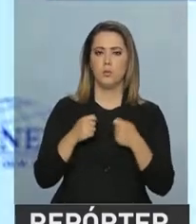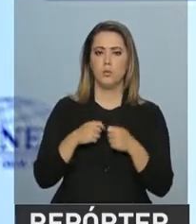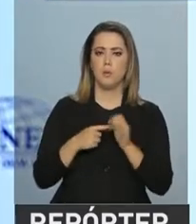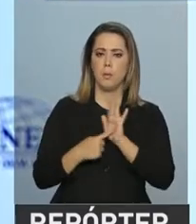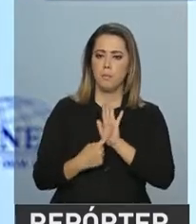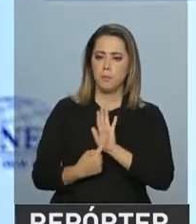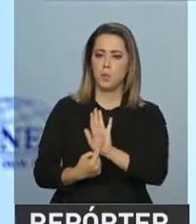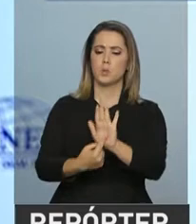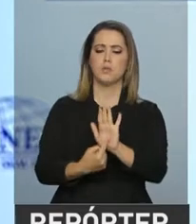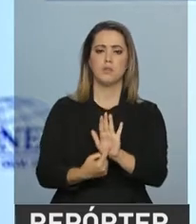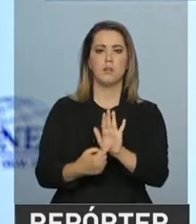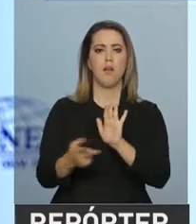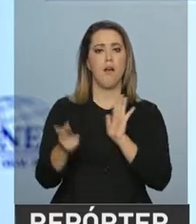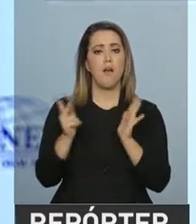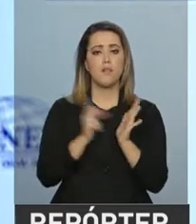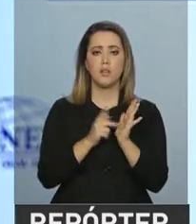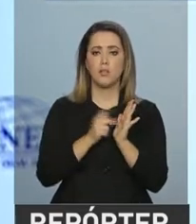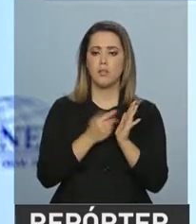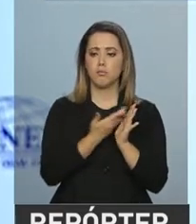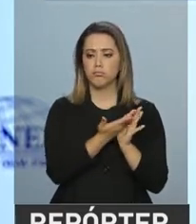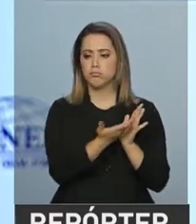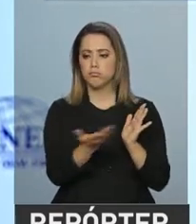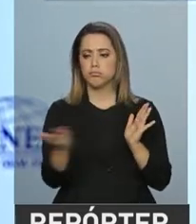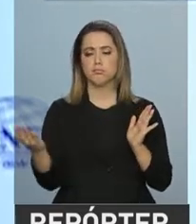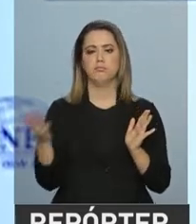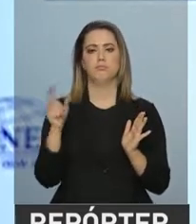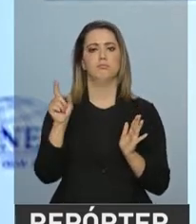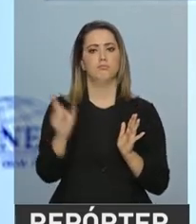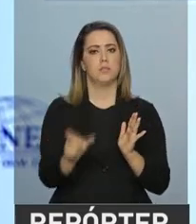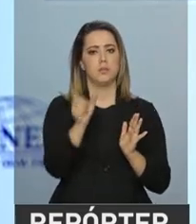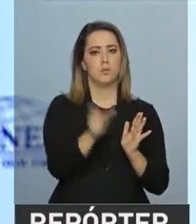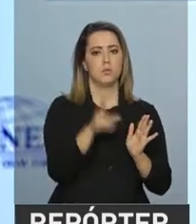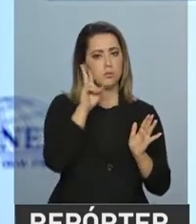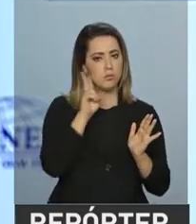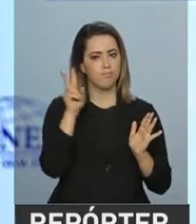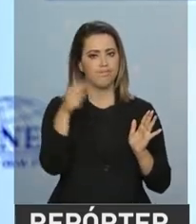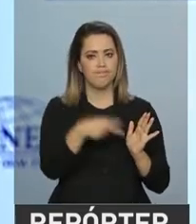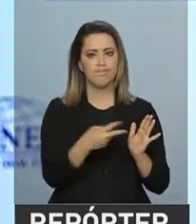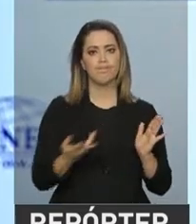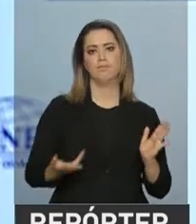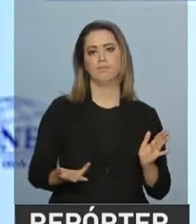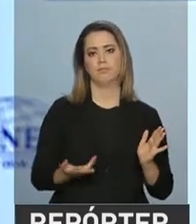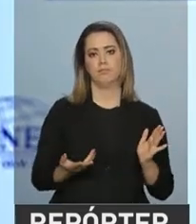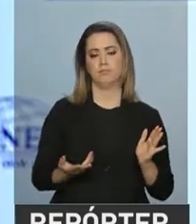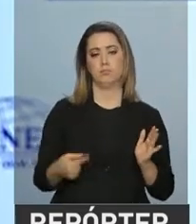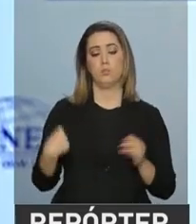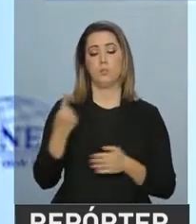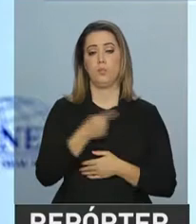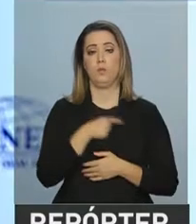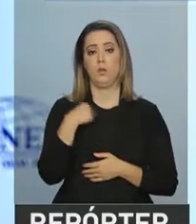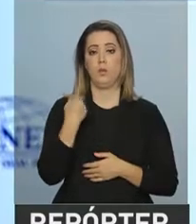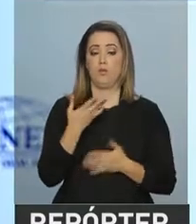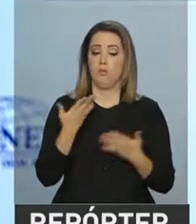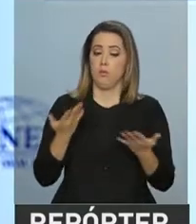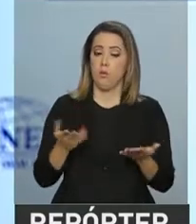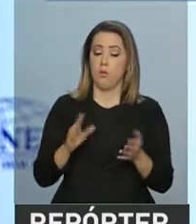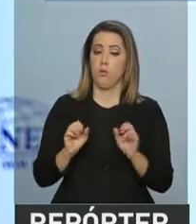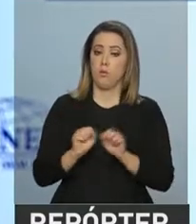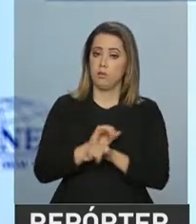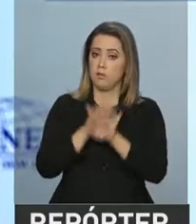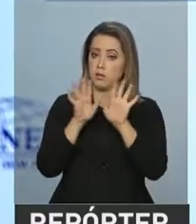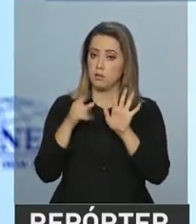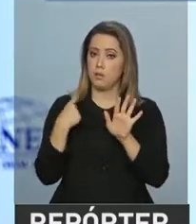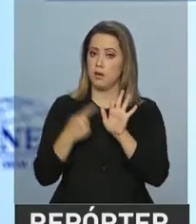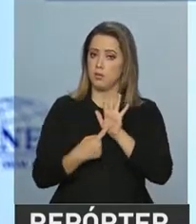de transparência e de racionalidade. A nossa, nessa coisa da transparência, a nossa